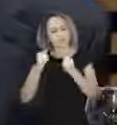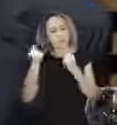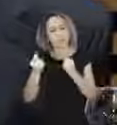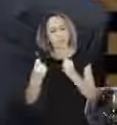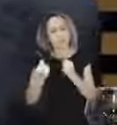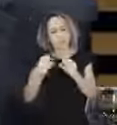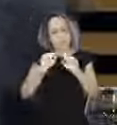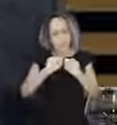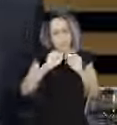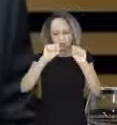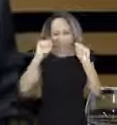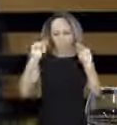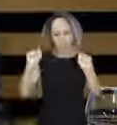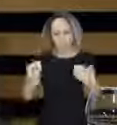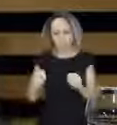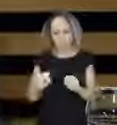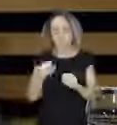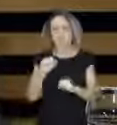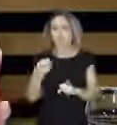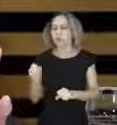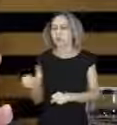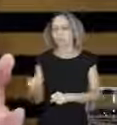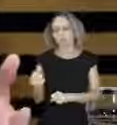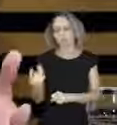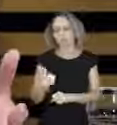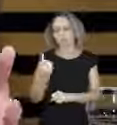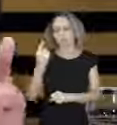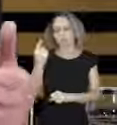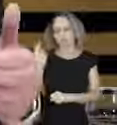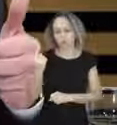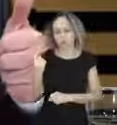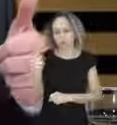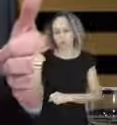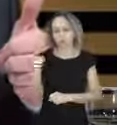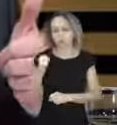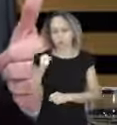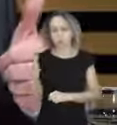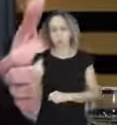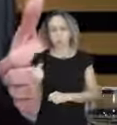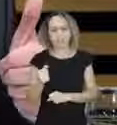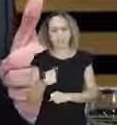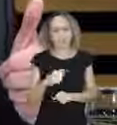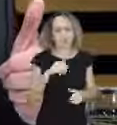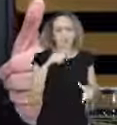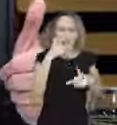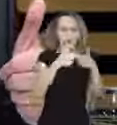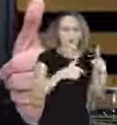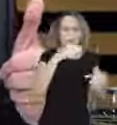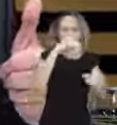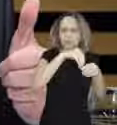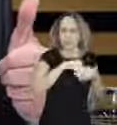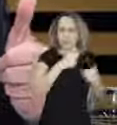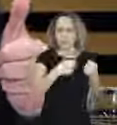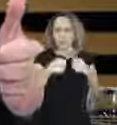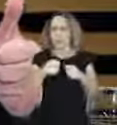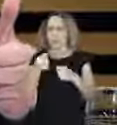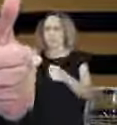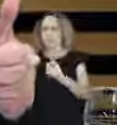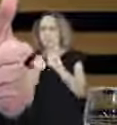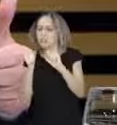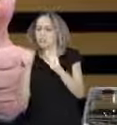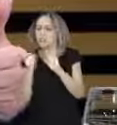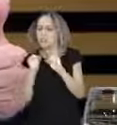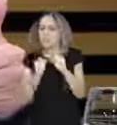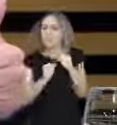da agricultura, do comércio, ele tem teto de R$ 6.000 quando aposenta, a